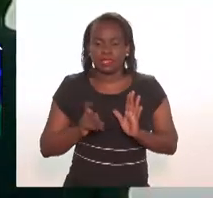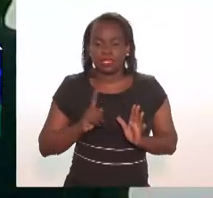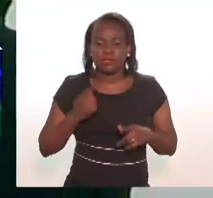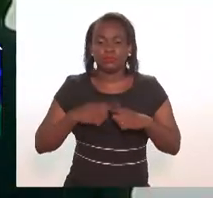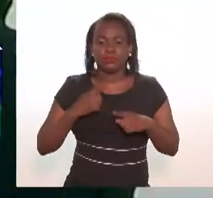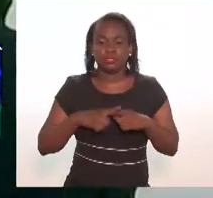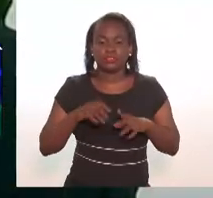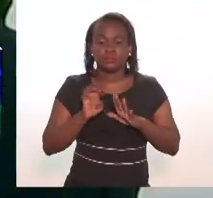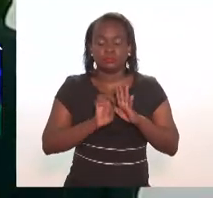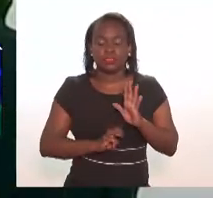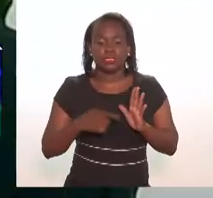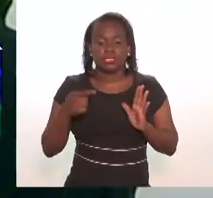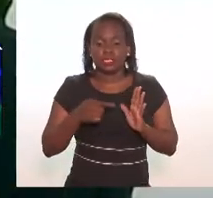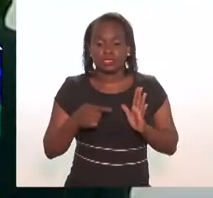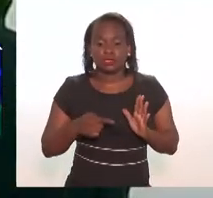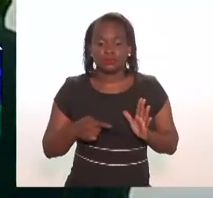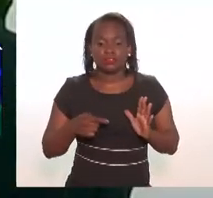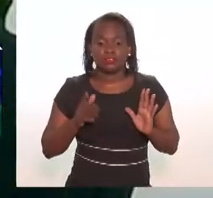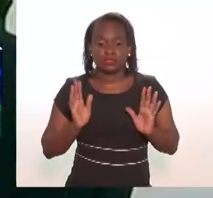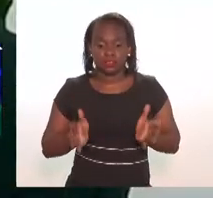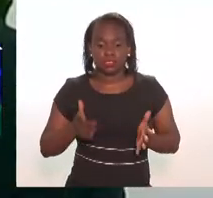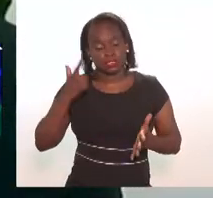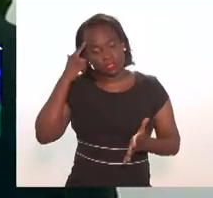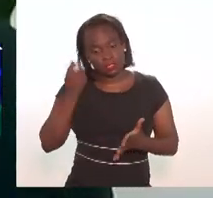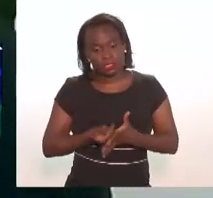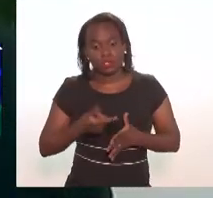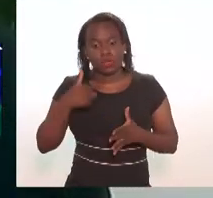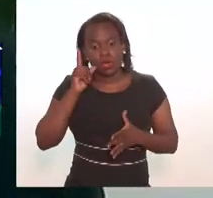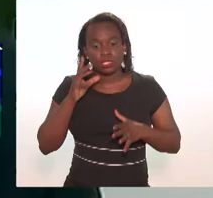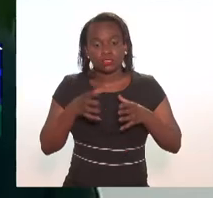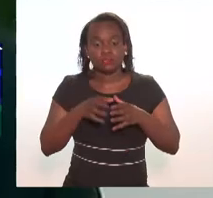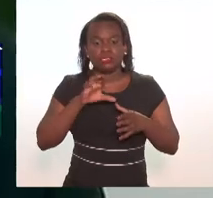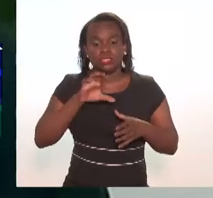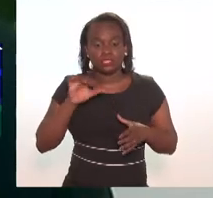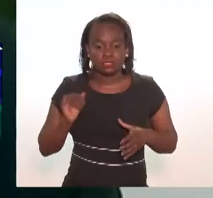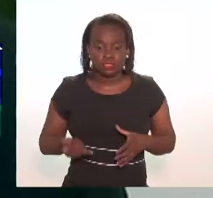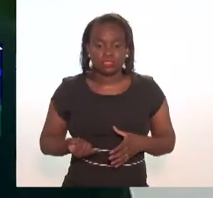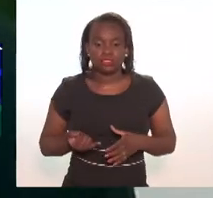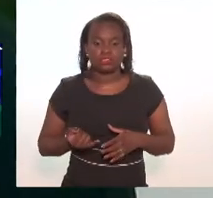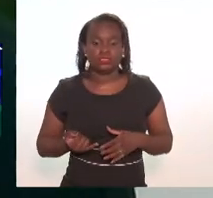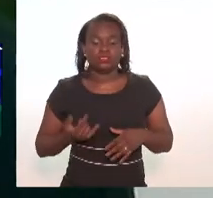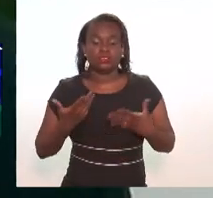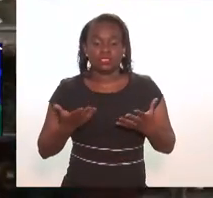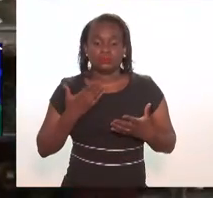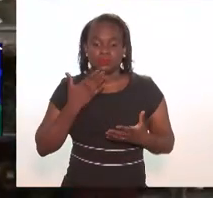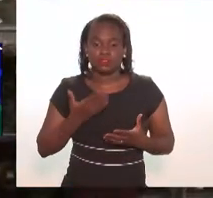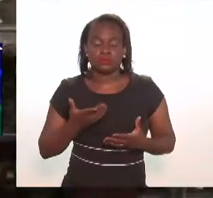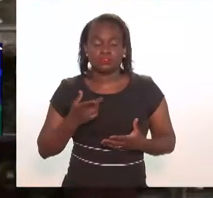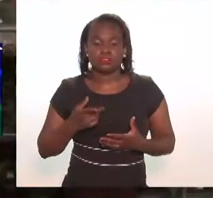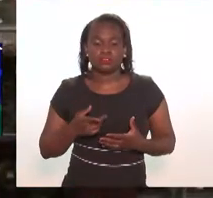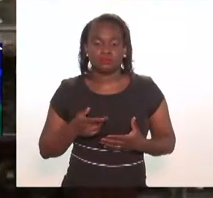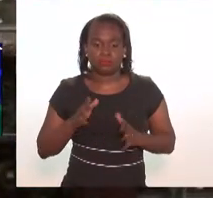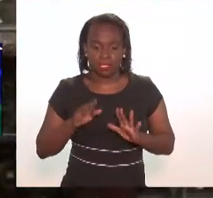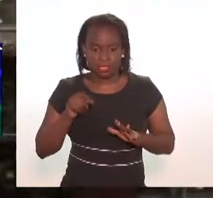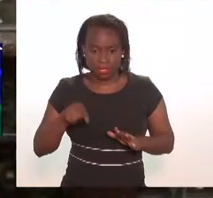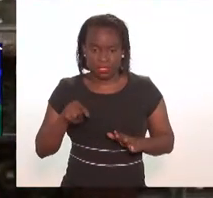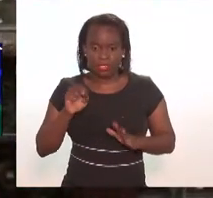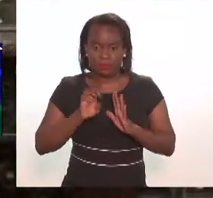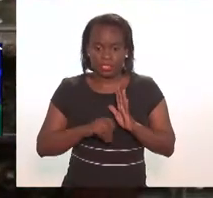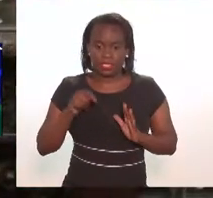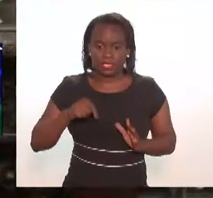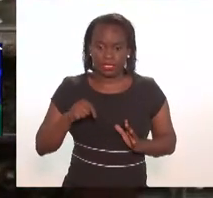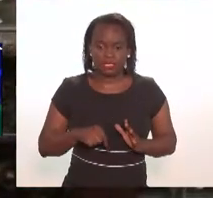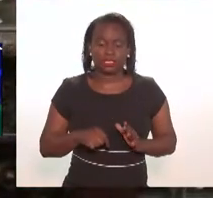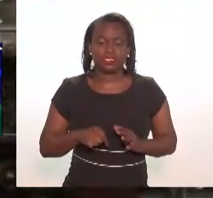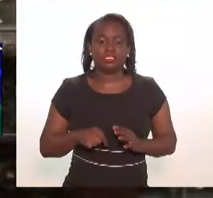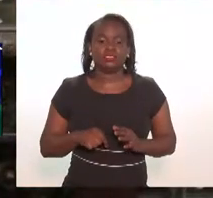emendas foram mas, dados os pareceres ontem na CCJ. Eu sei, só amigo, mas entraram com emendas aqui. A presidência